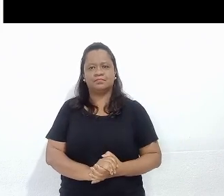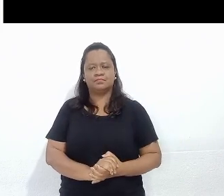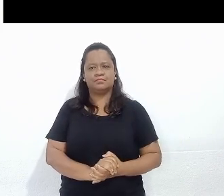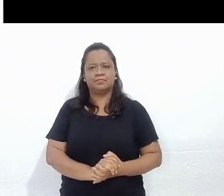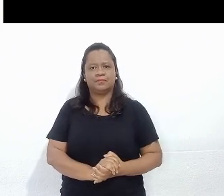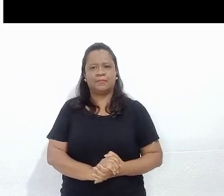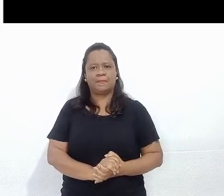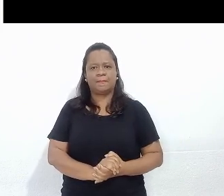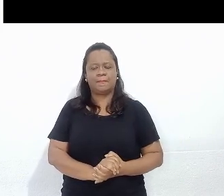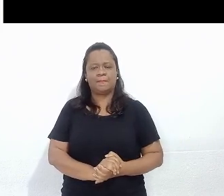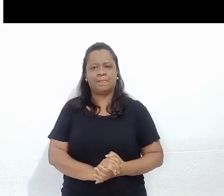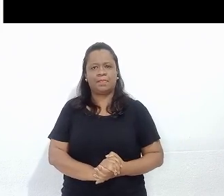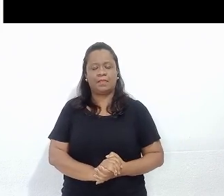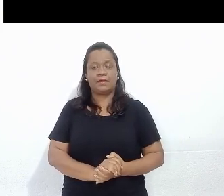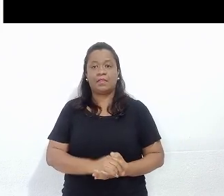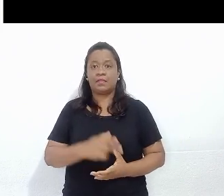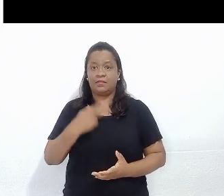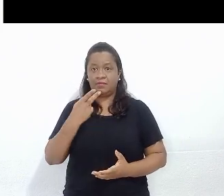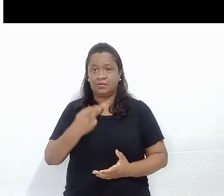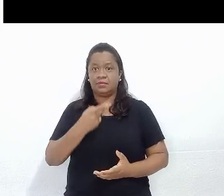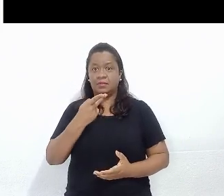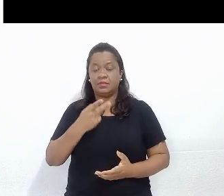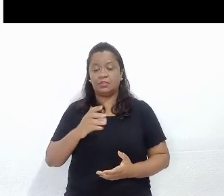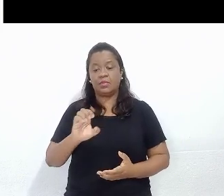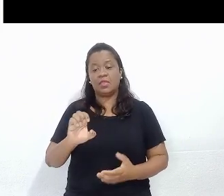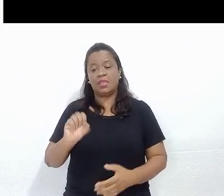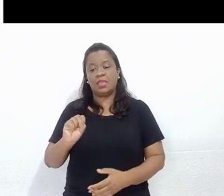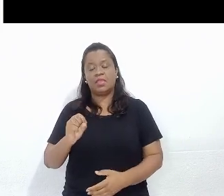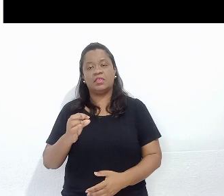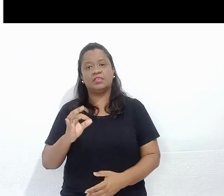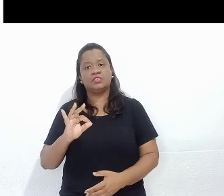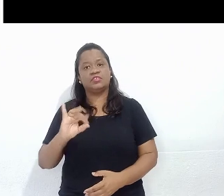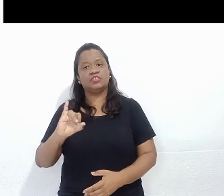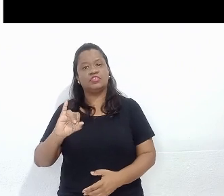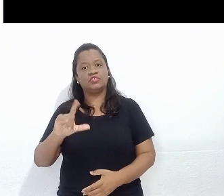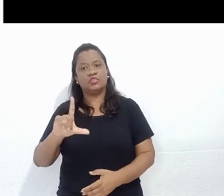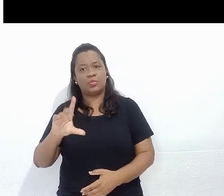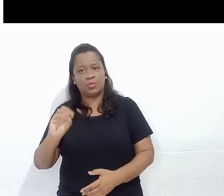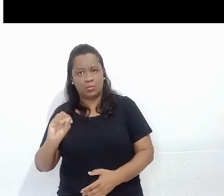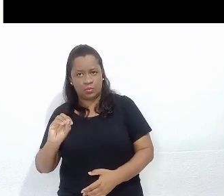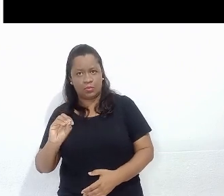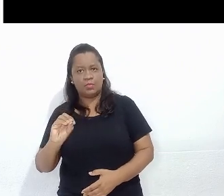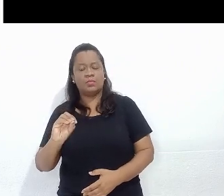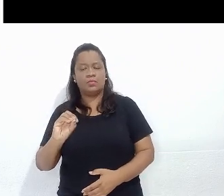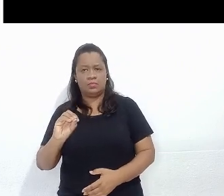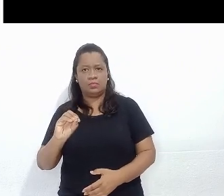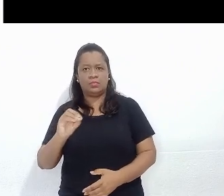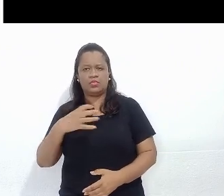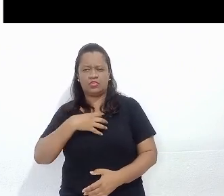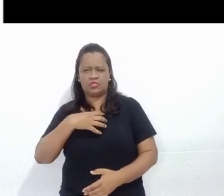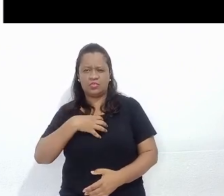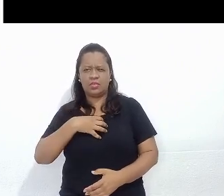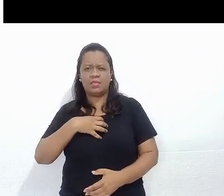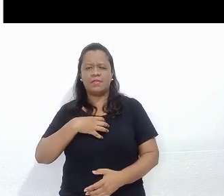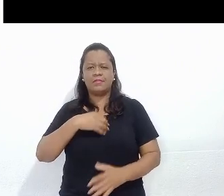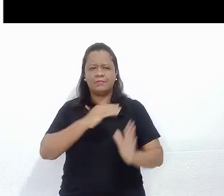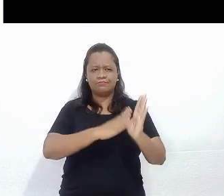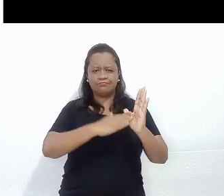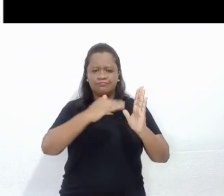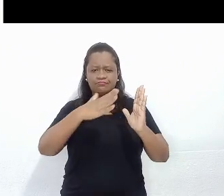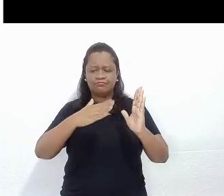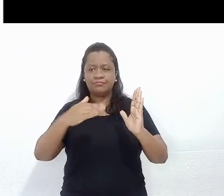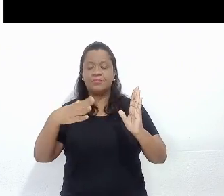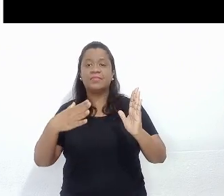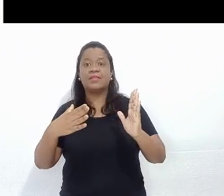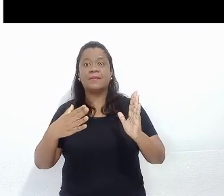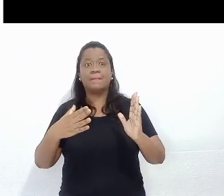Então, a gente está falando de estilo, além desses aspectos técnicos, né? A direção de fotografia ela é usada